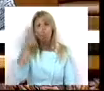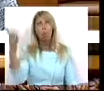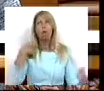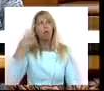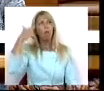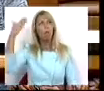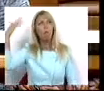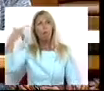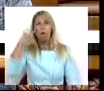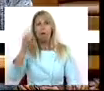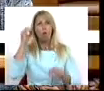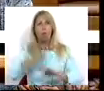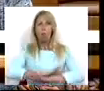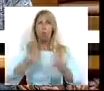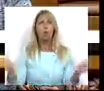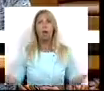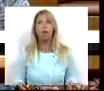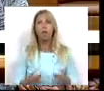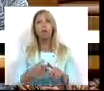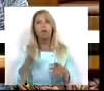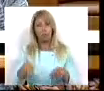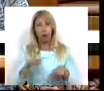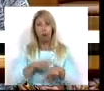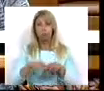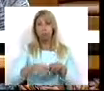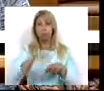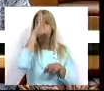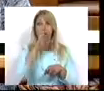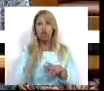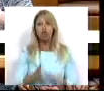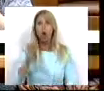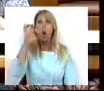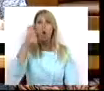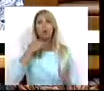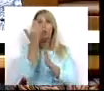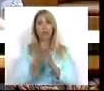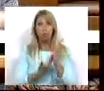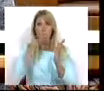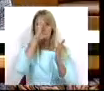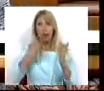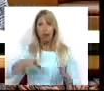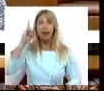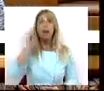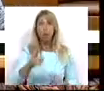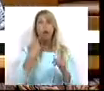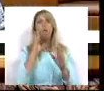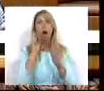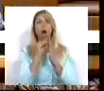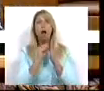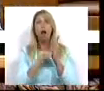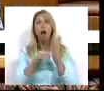mandato, foram já 8 os diplomas que o Governo quis impor e que continham normas que foram